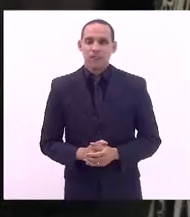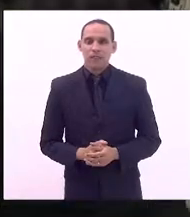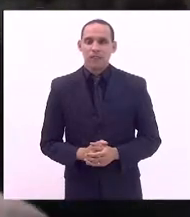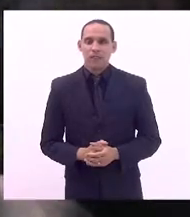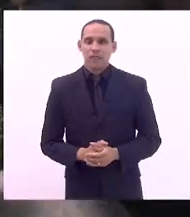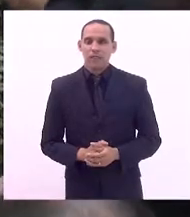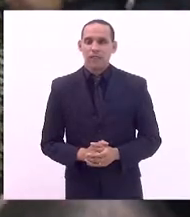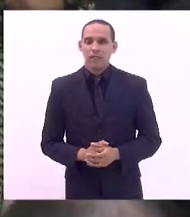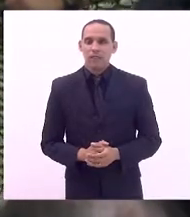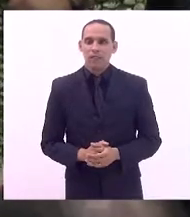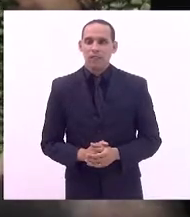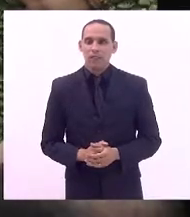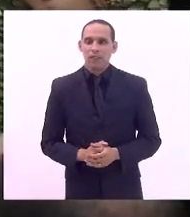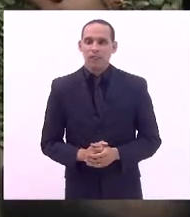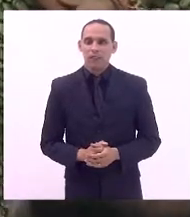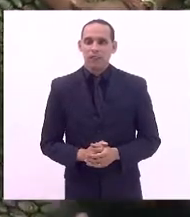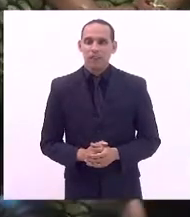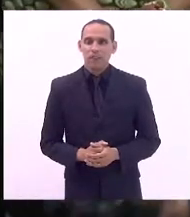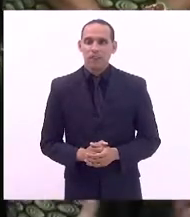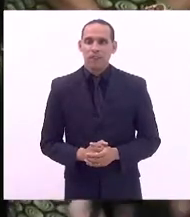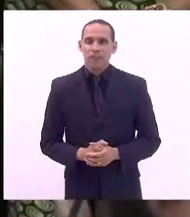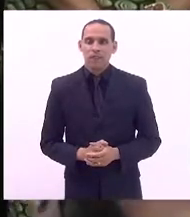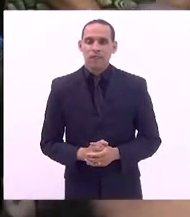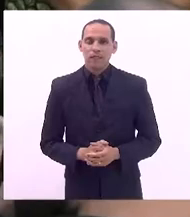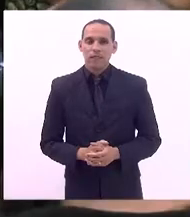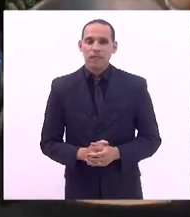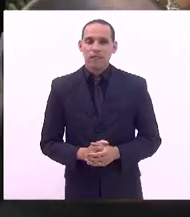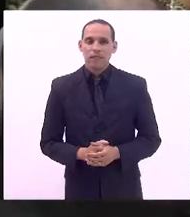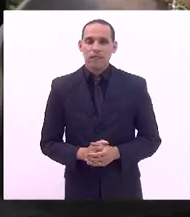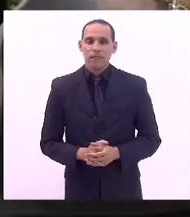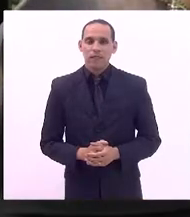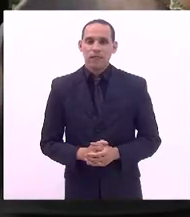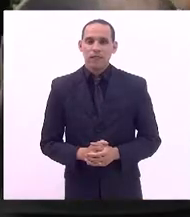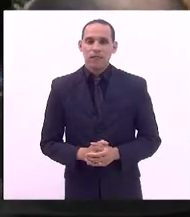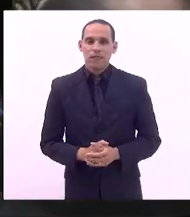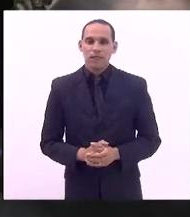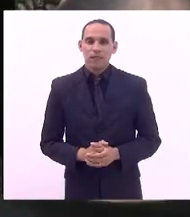E aí E aí